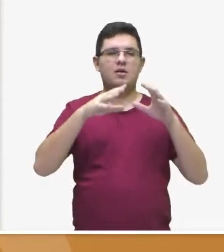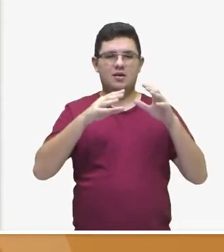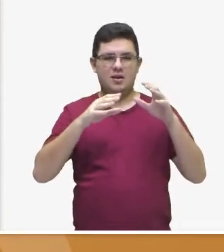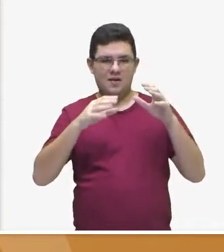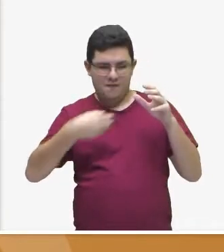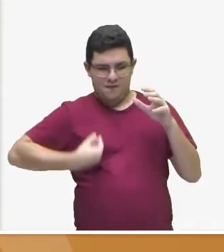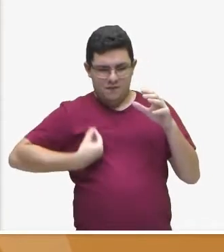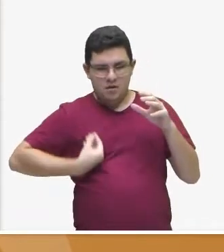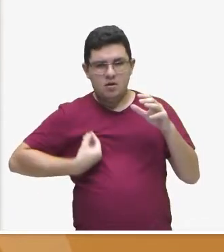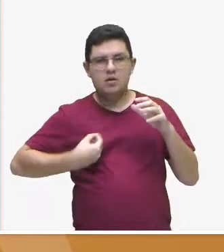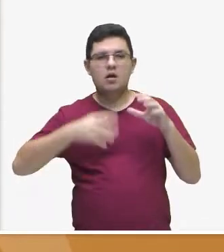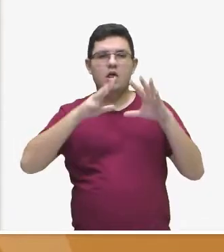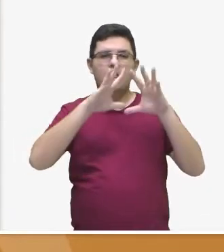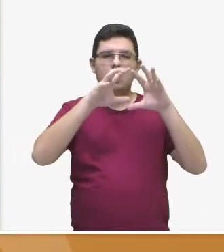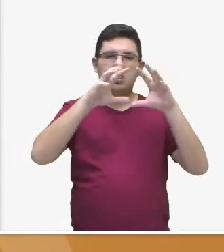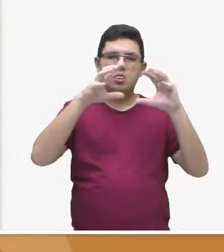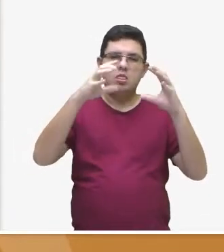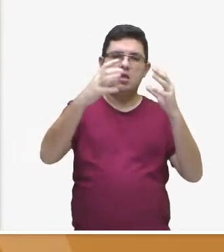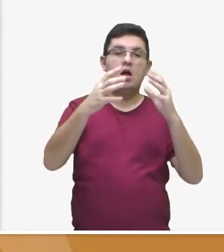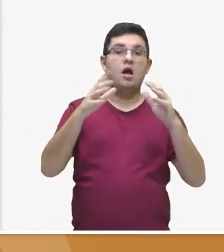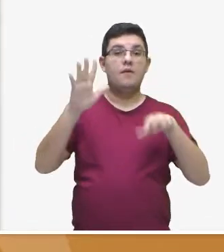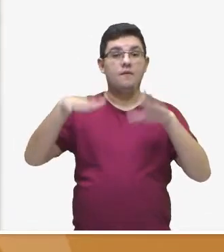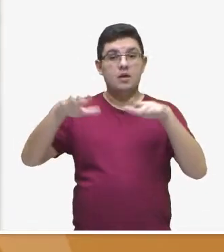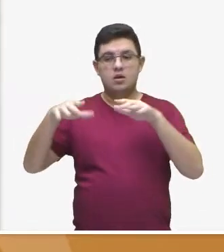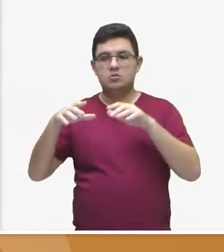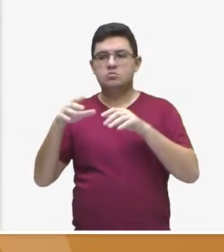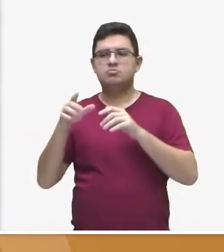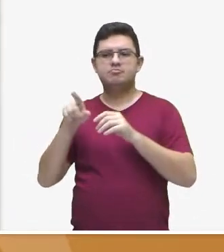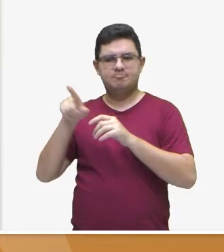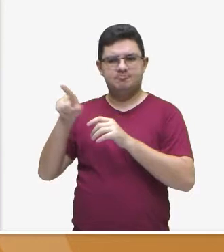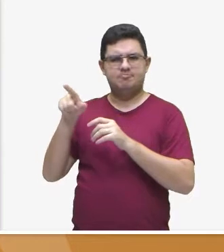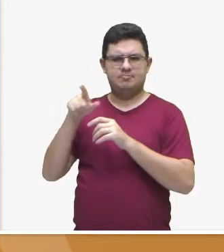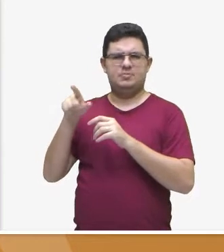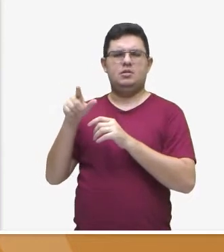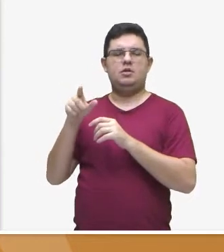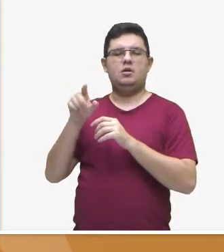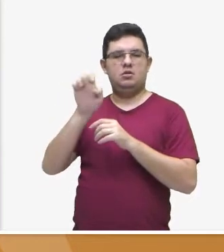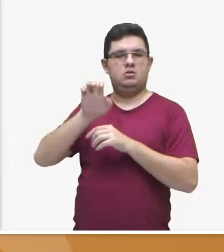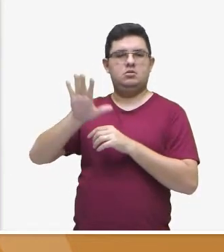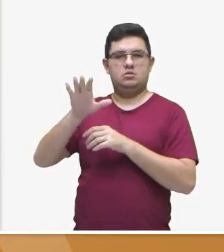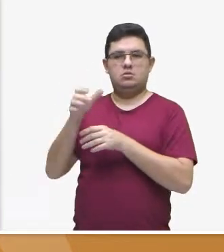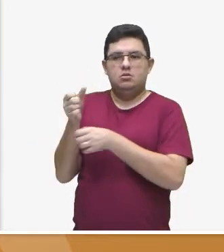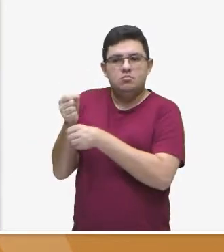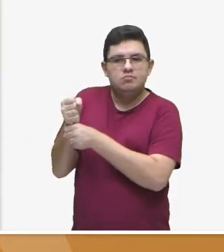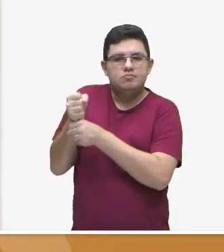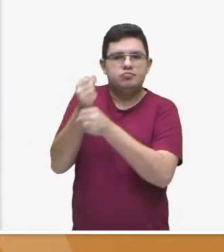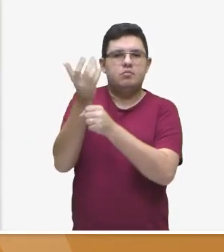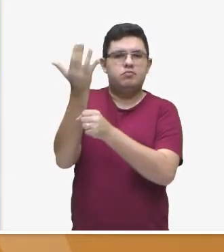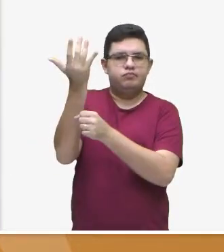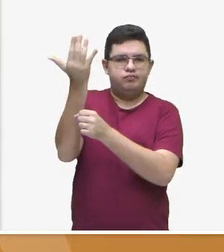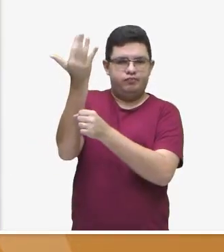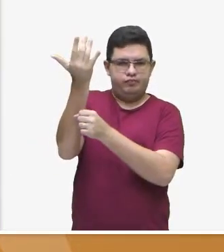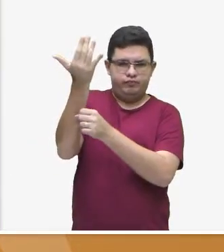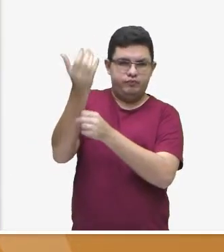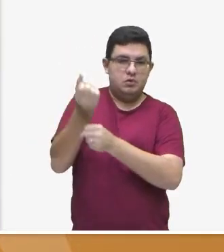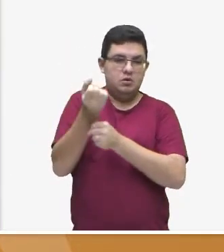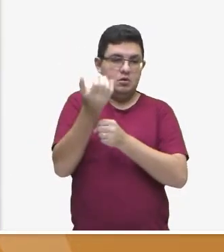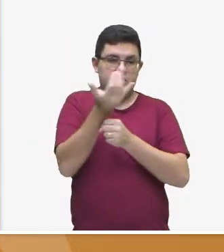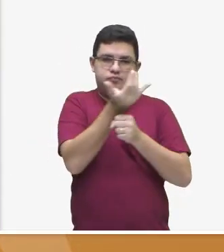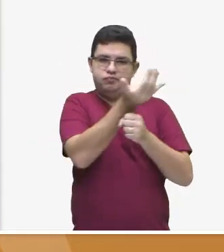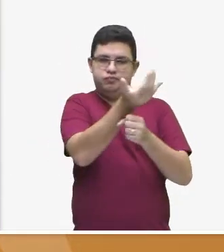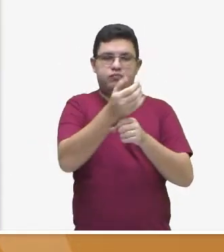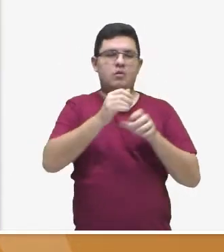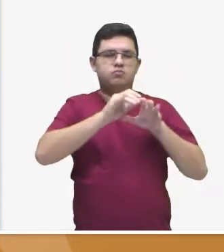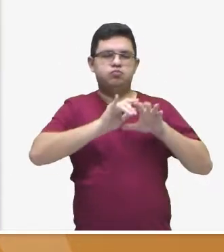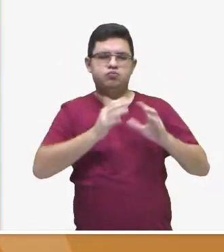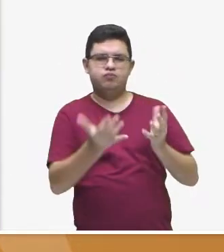cercavam, né? Tocavam fogo, e aí, quando os indígenas iam saindo das ocas, eles iam matando,